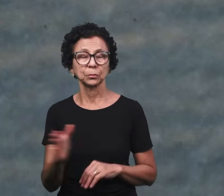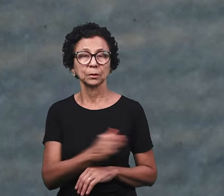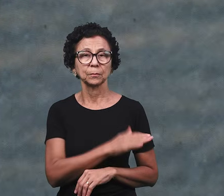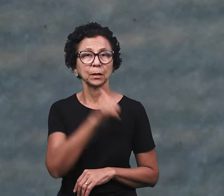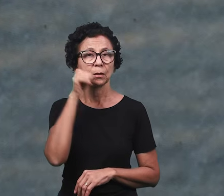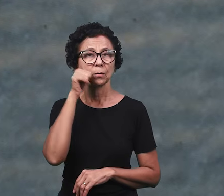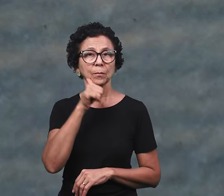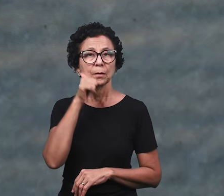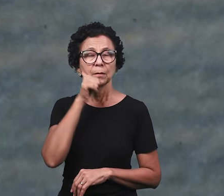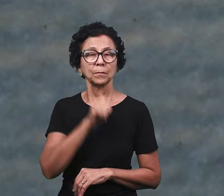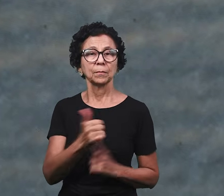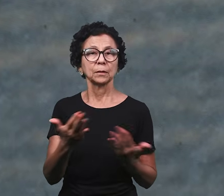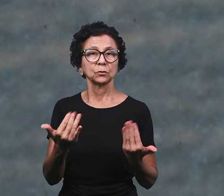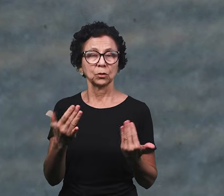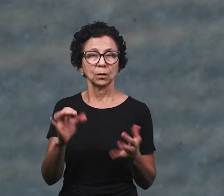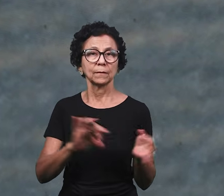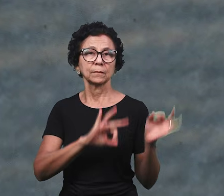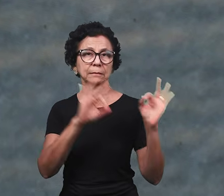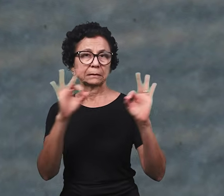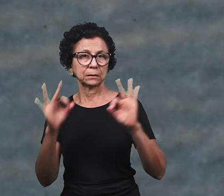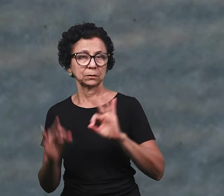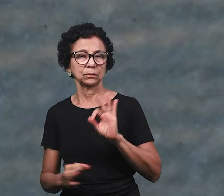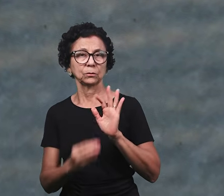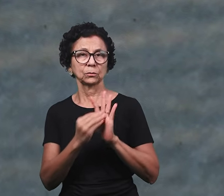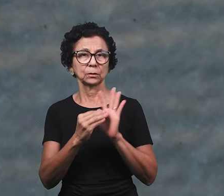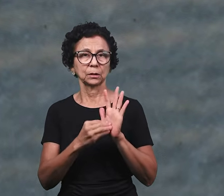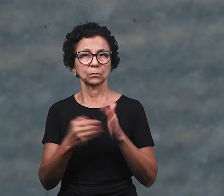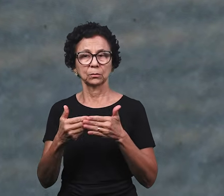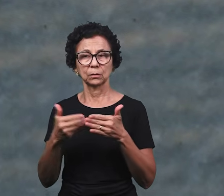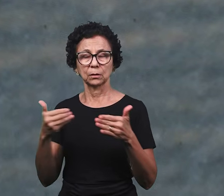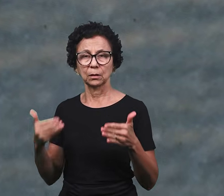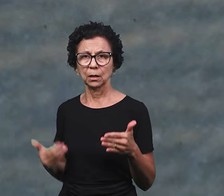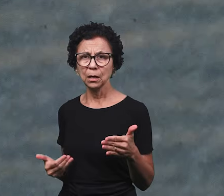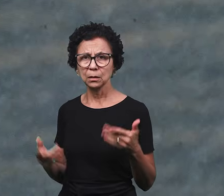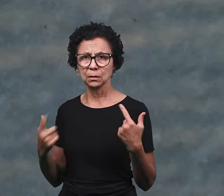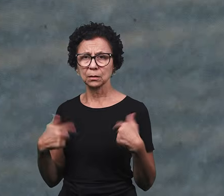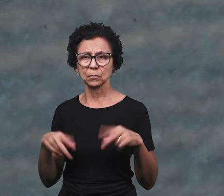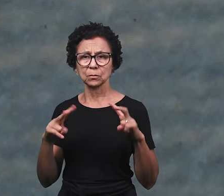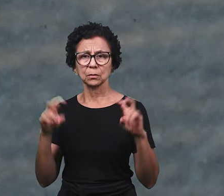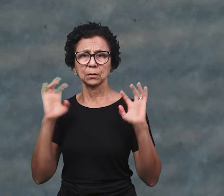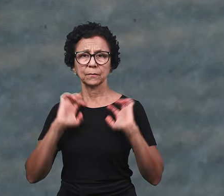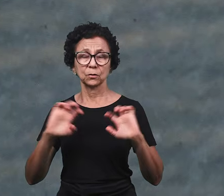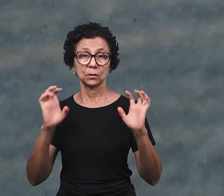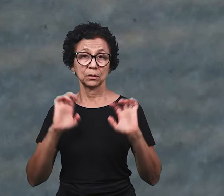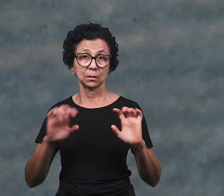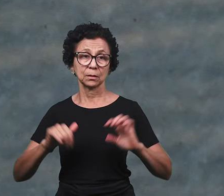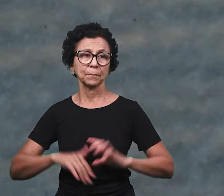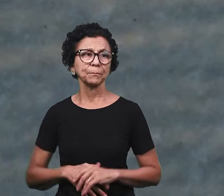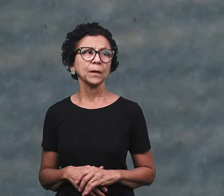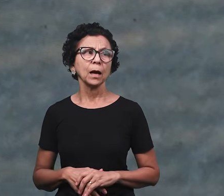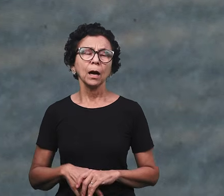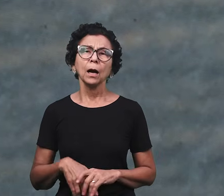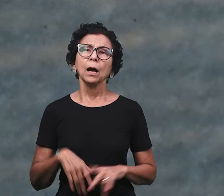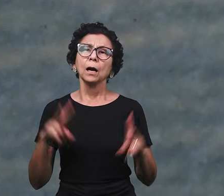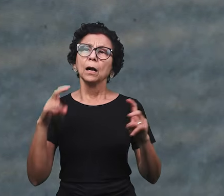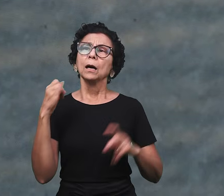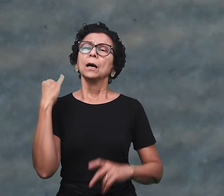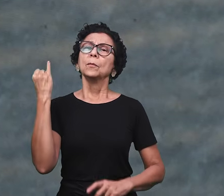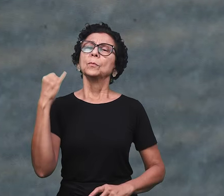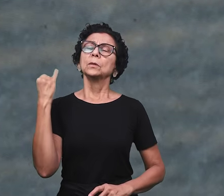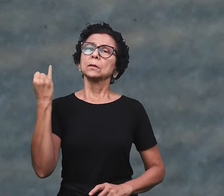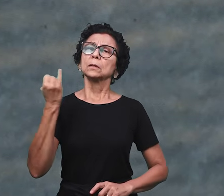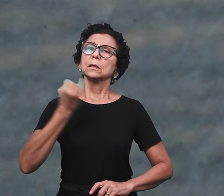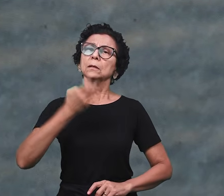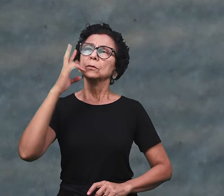Mazzolini, ela assistiu um dos nossos conteúdos anteriores, que fala sobre evangelização. Ele escreveu o seguinte: o tema é muito